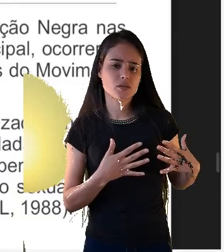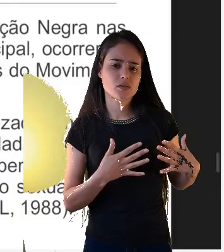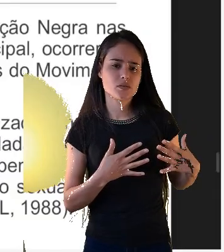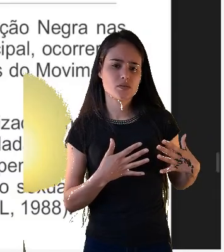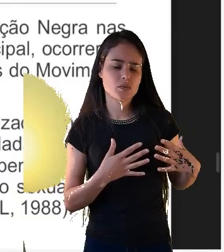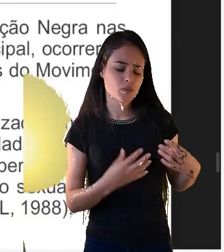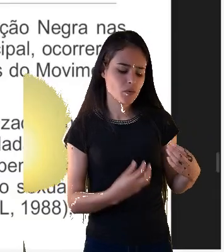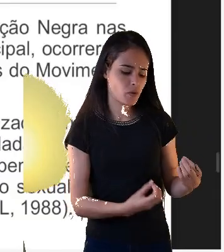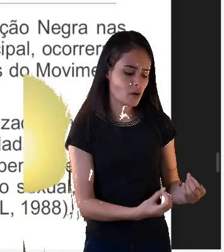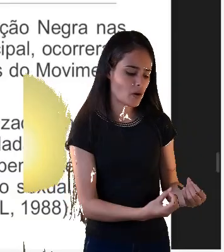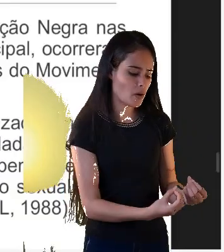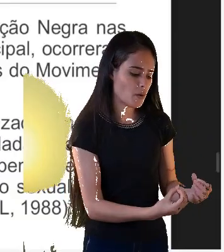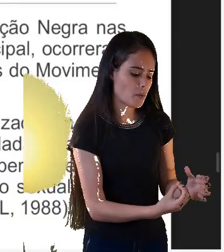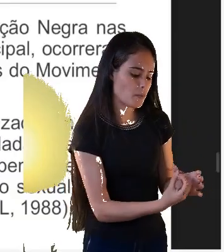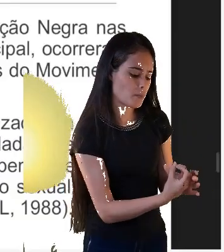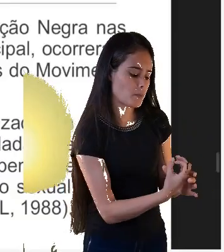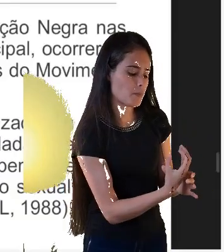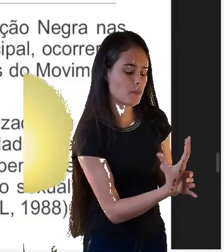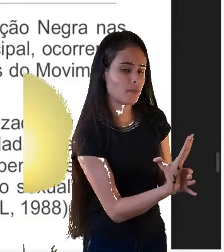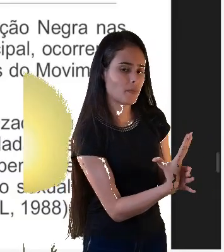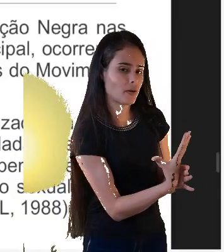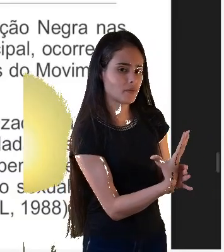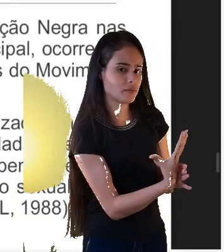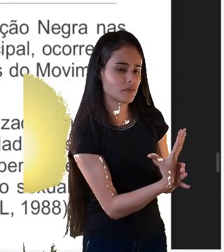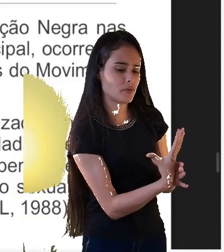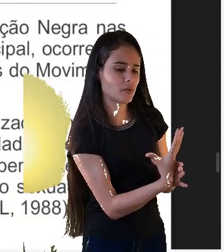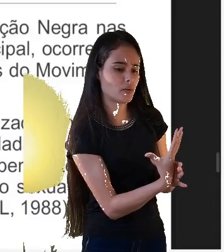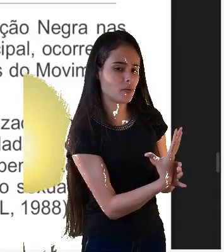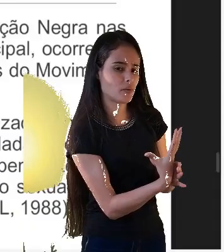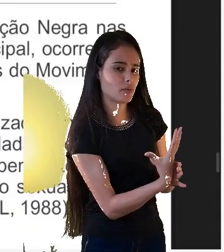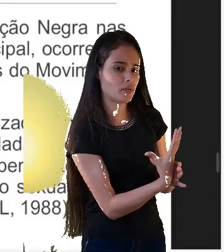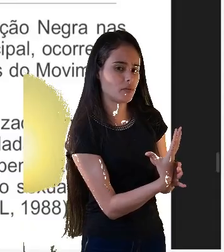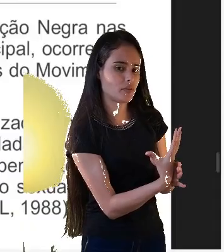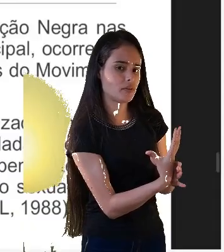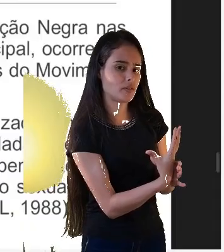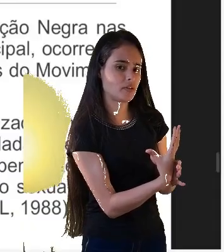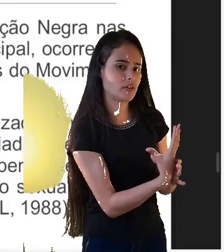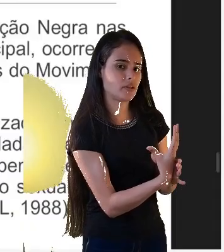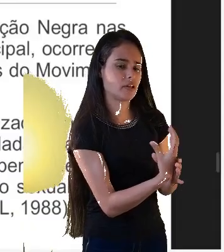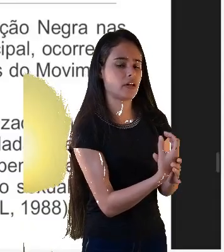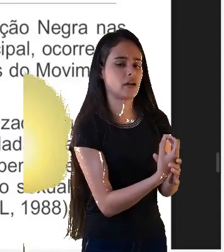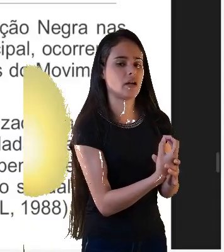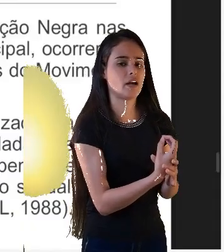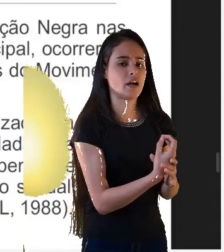uma receita, né, com erva de Santa Maria, né,